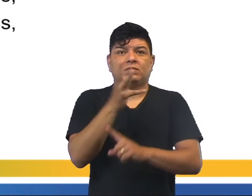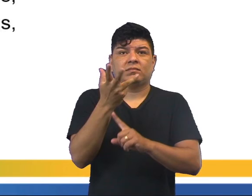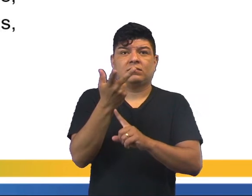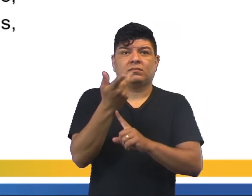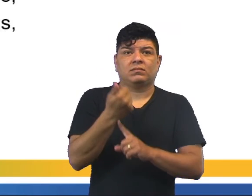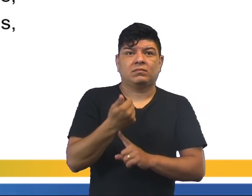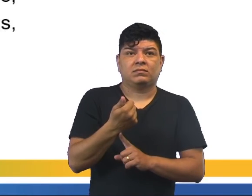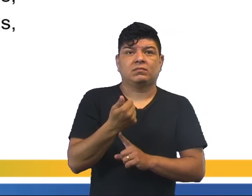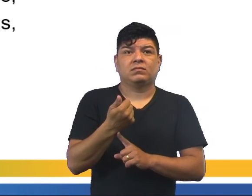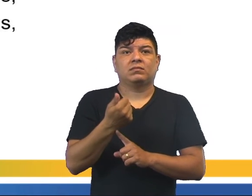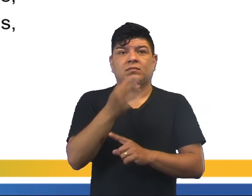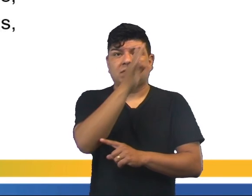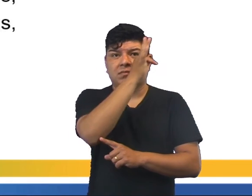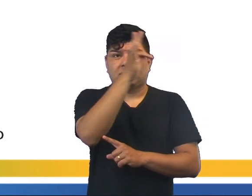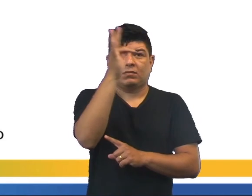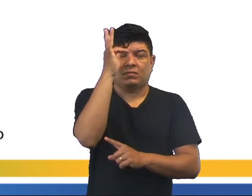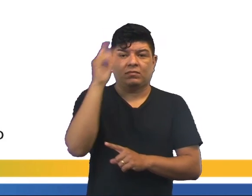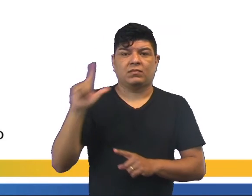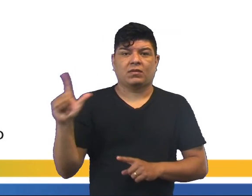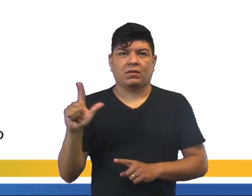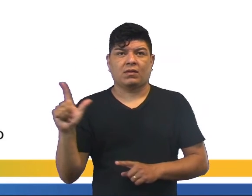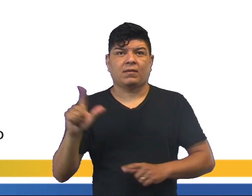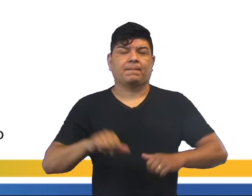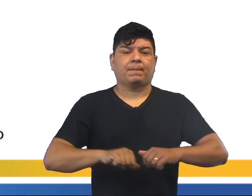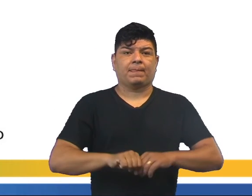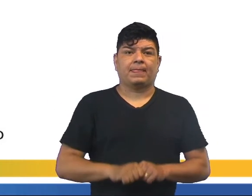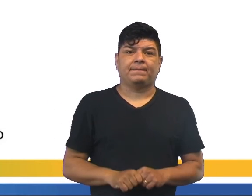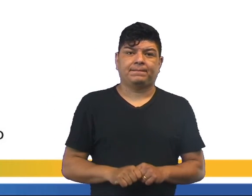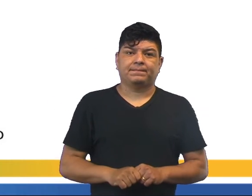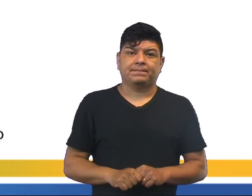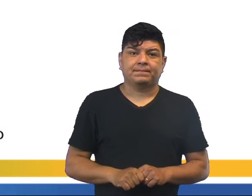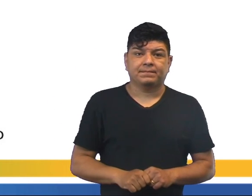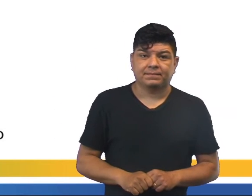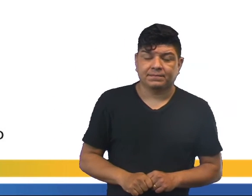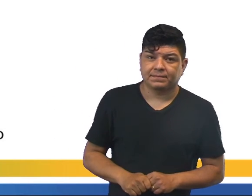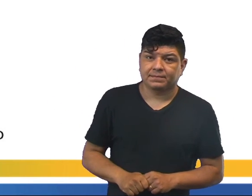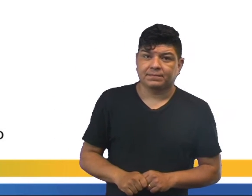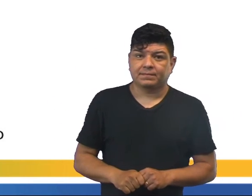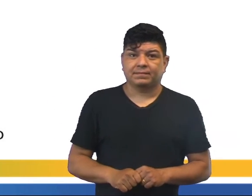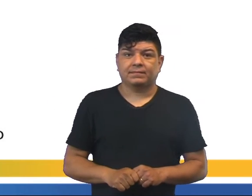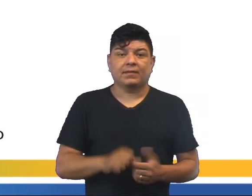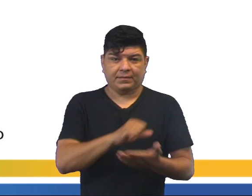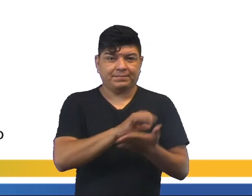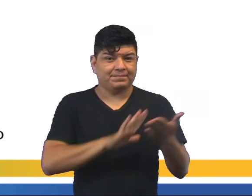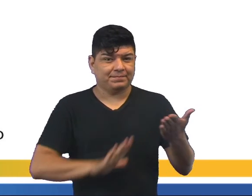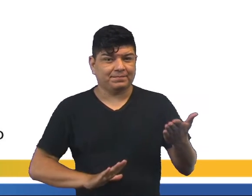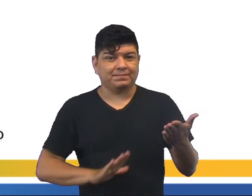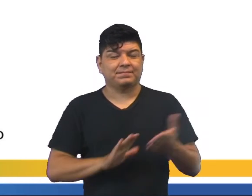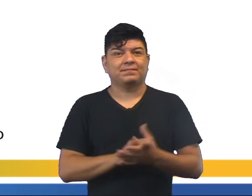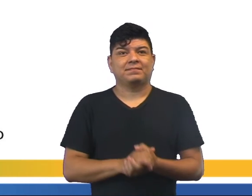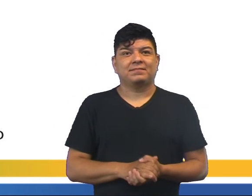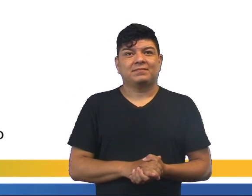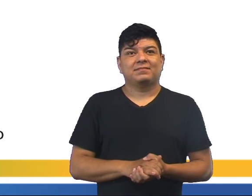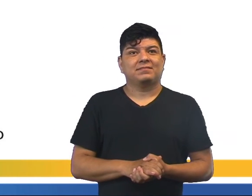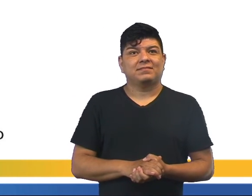plásticas e a filosofia e a literatura. Bom, a gente vai falar o exercício agora que